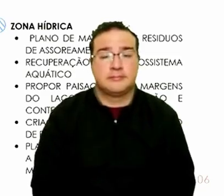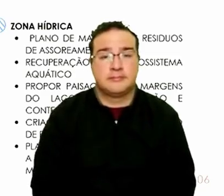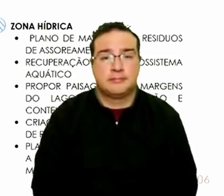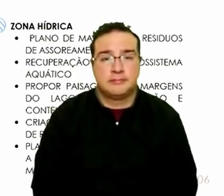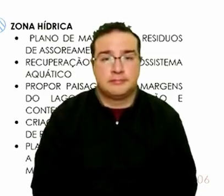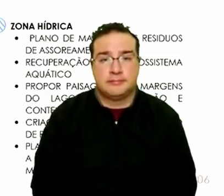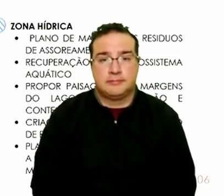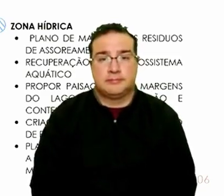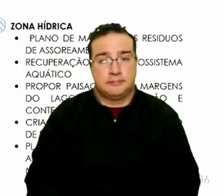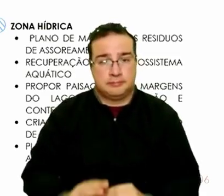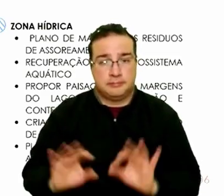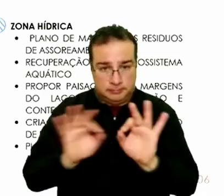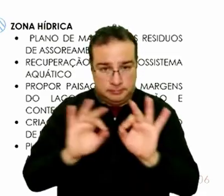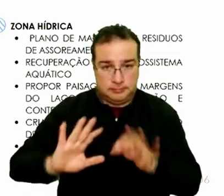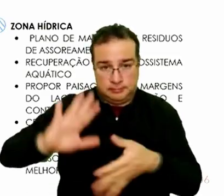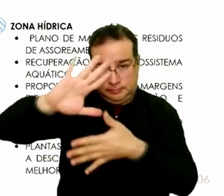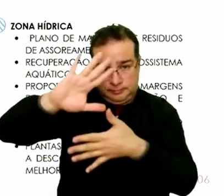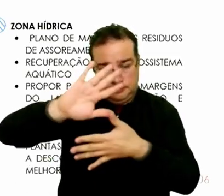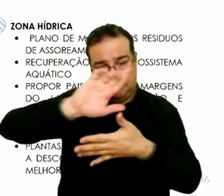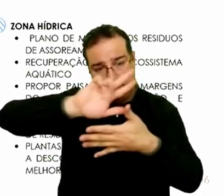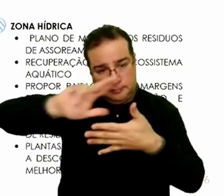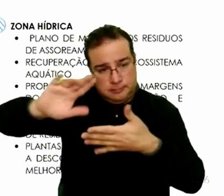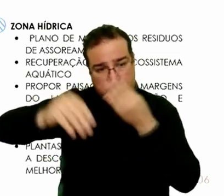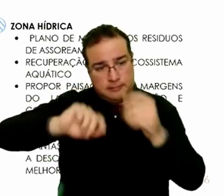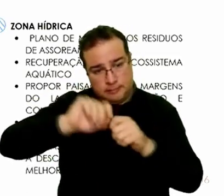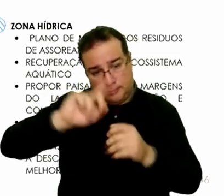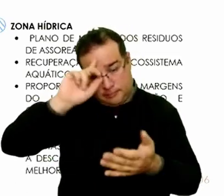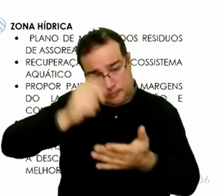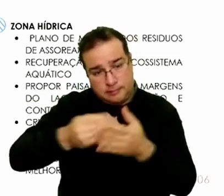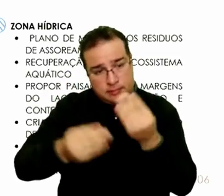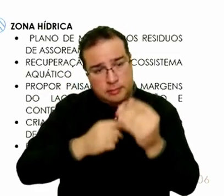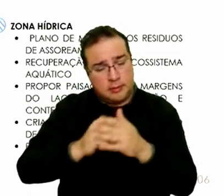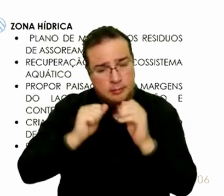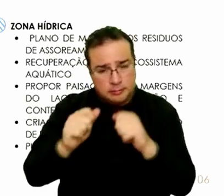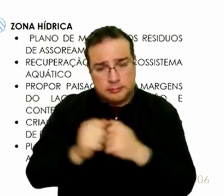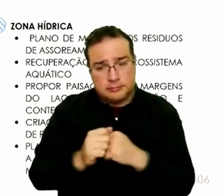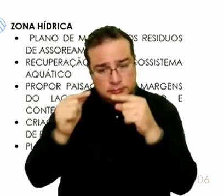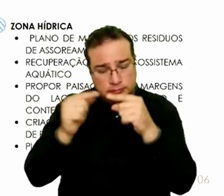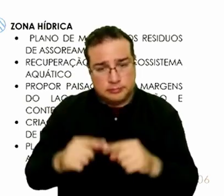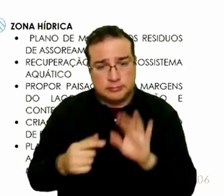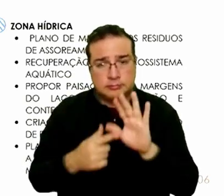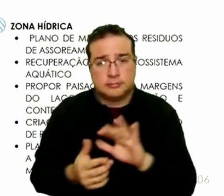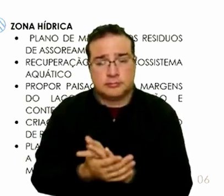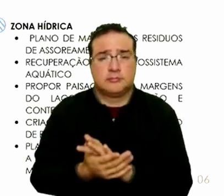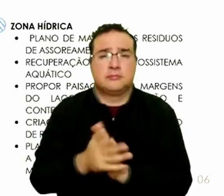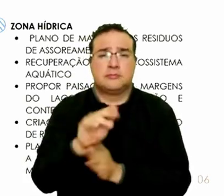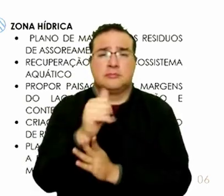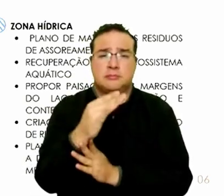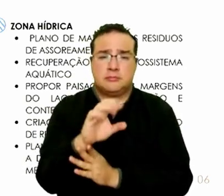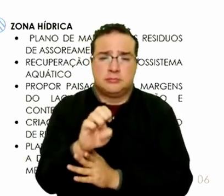Então, foi desenvolvido daí um mapa de ações com base nessas diretrizes, de forma que pudessem ser aplicadas